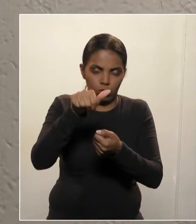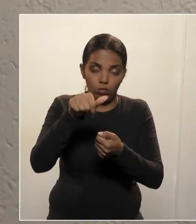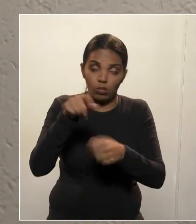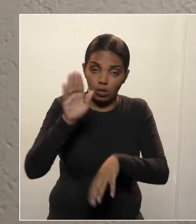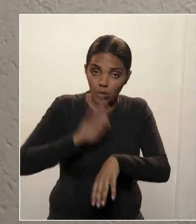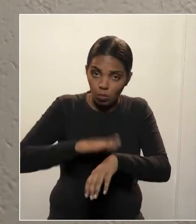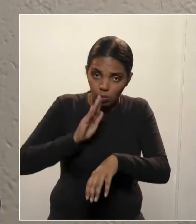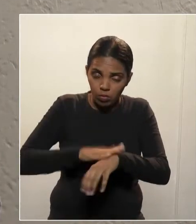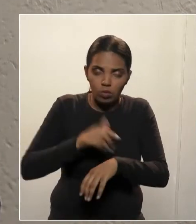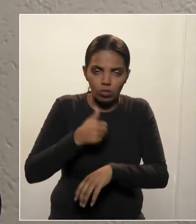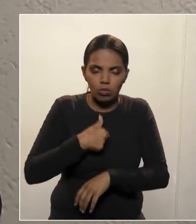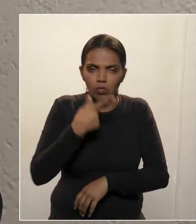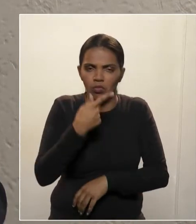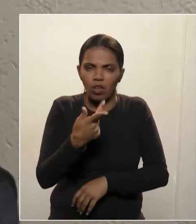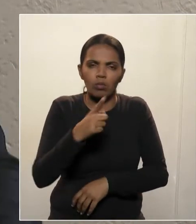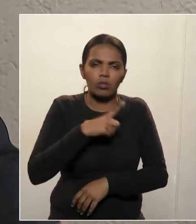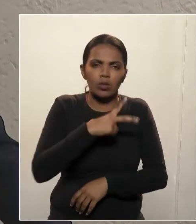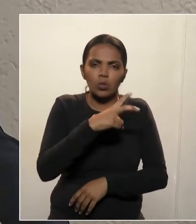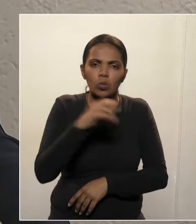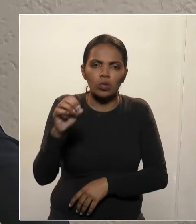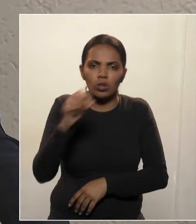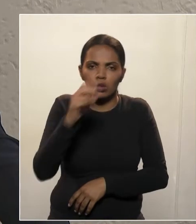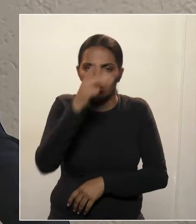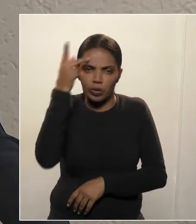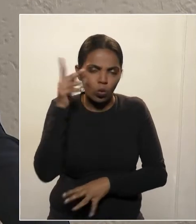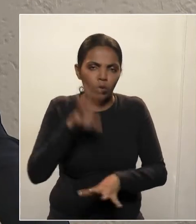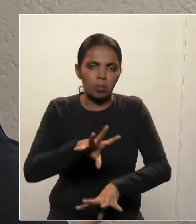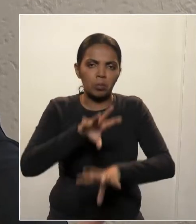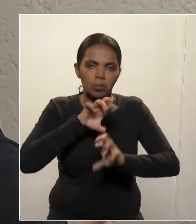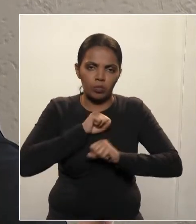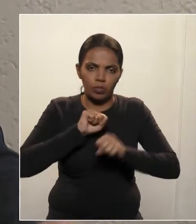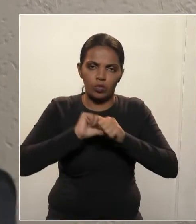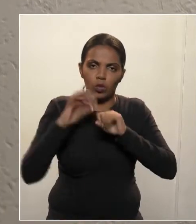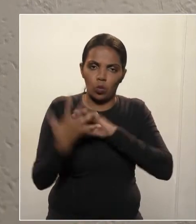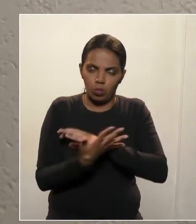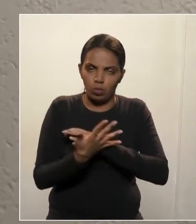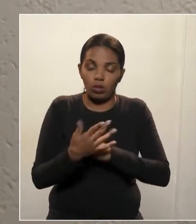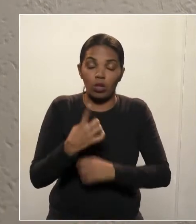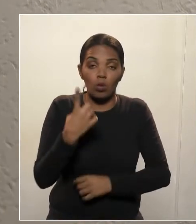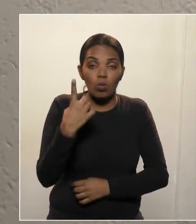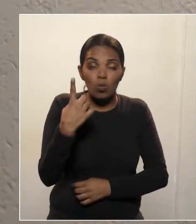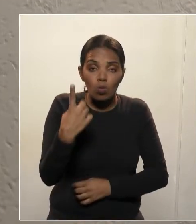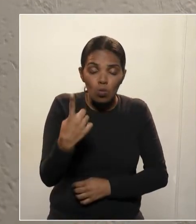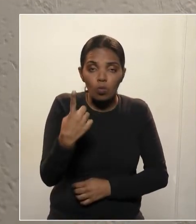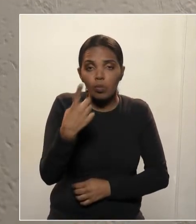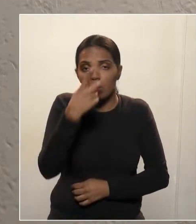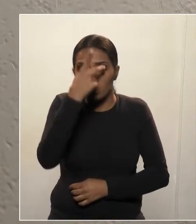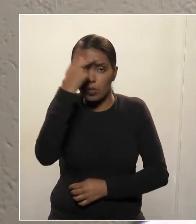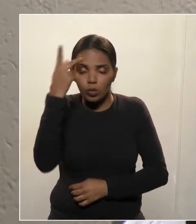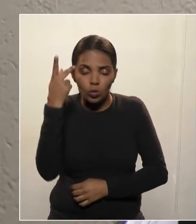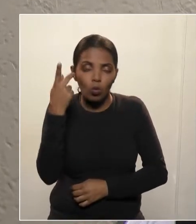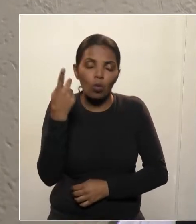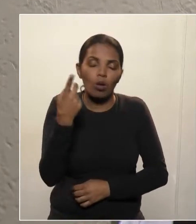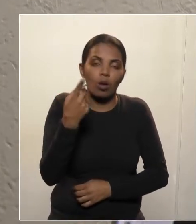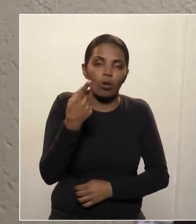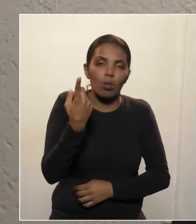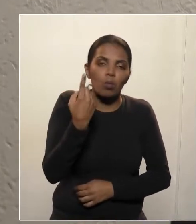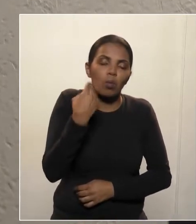falo, há cerca de 200 infectados no país, ou seja, um caso a cada 1 milhão de